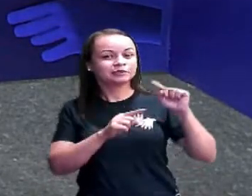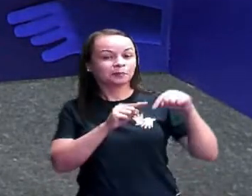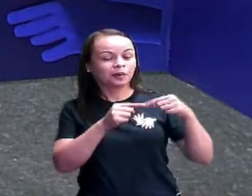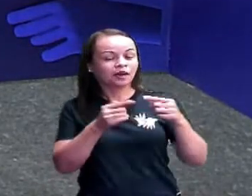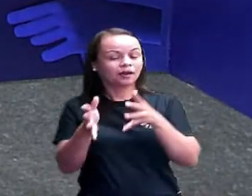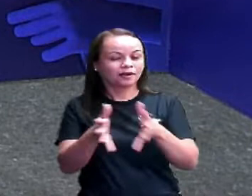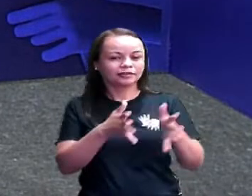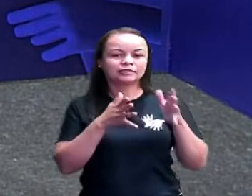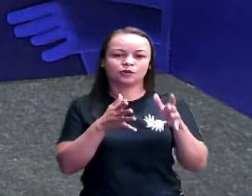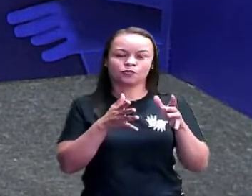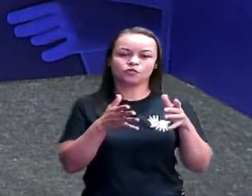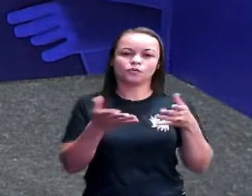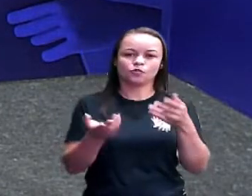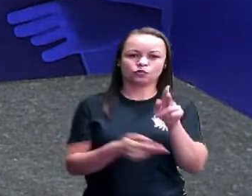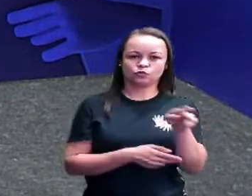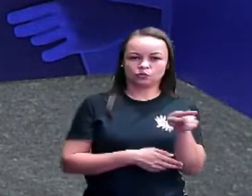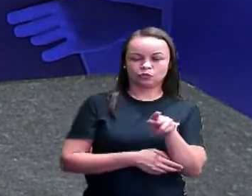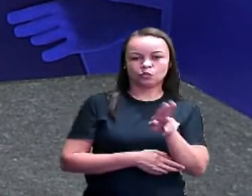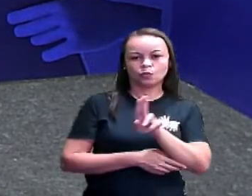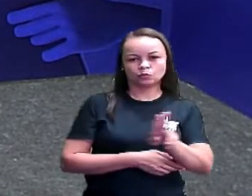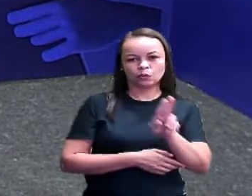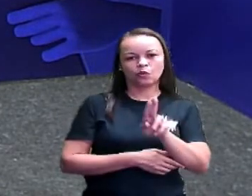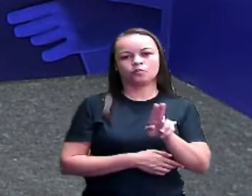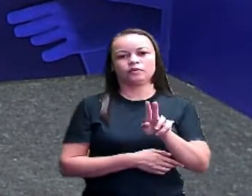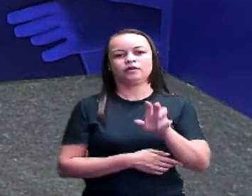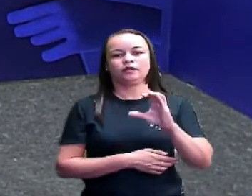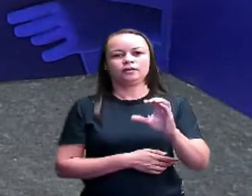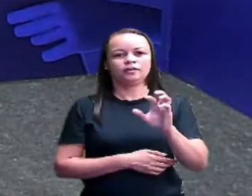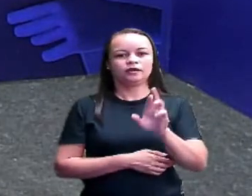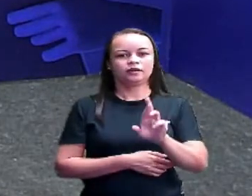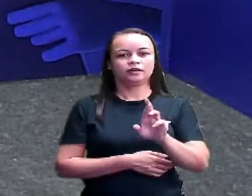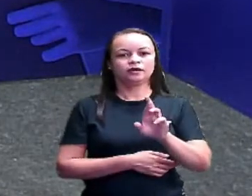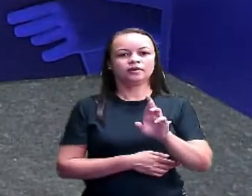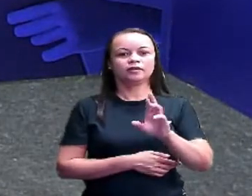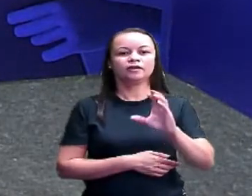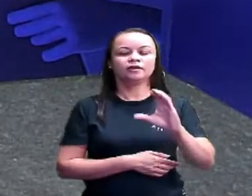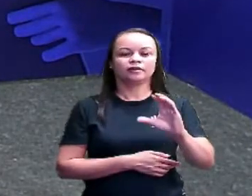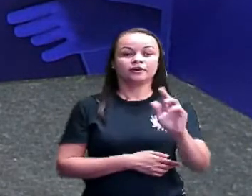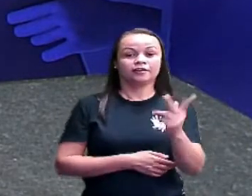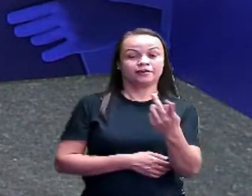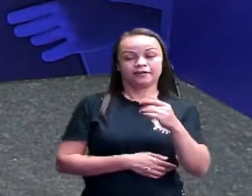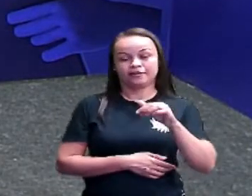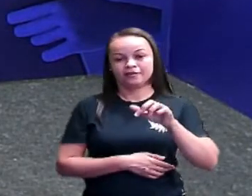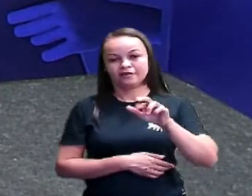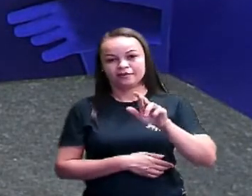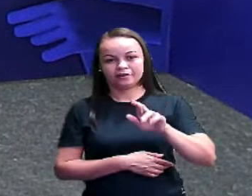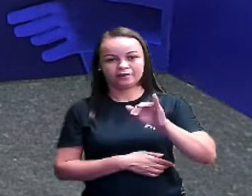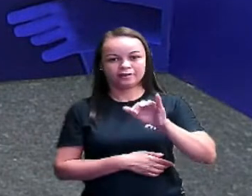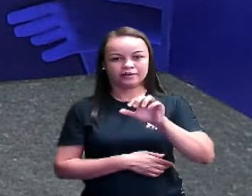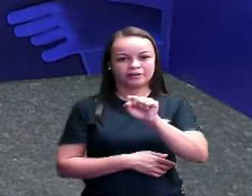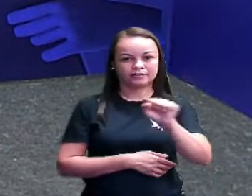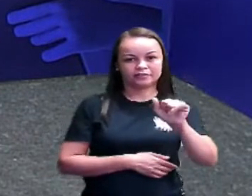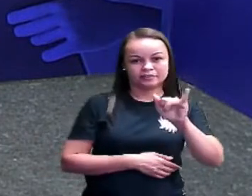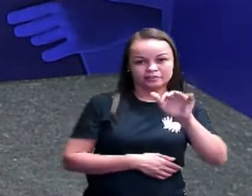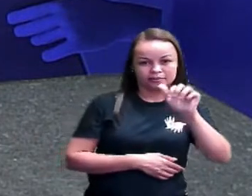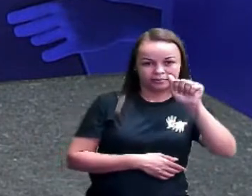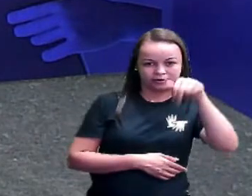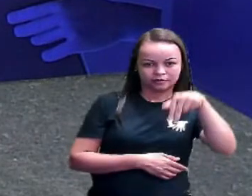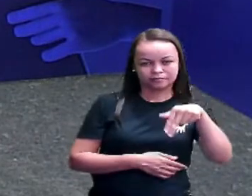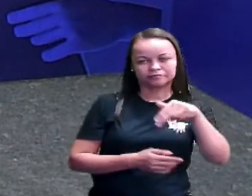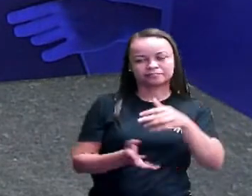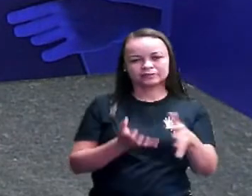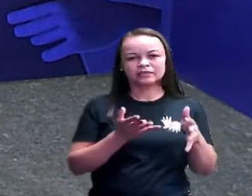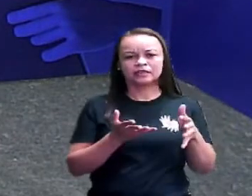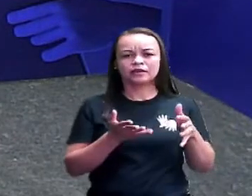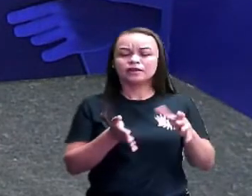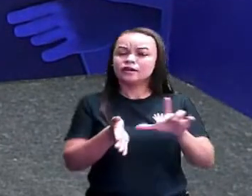Crisian Ferrão ou Tia Cris. E hoje, antes da gente começar a